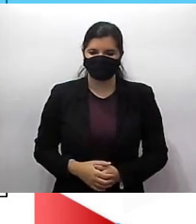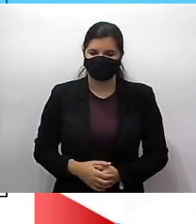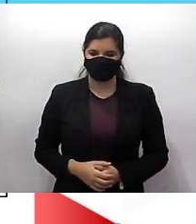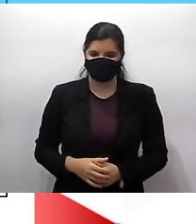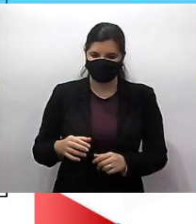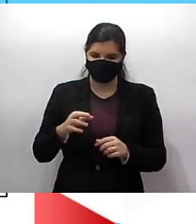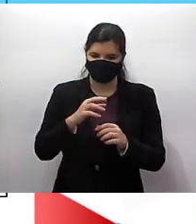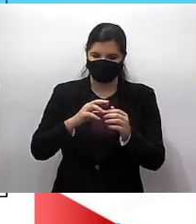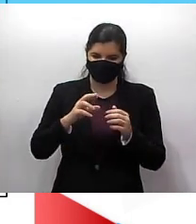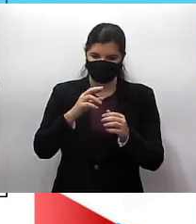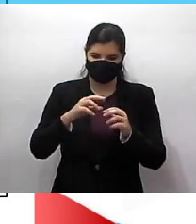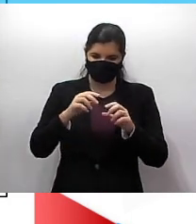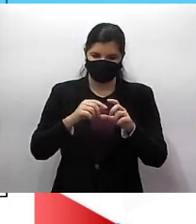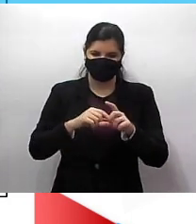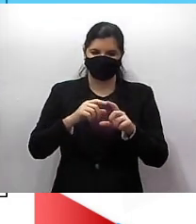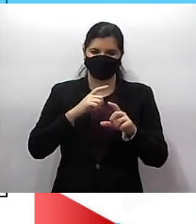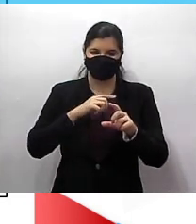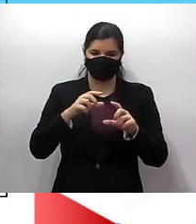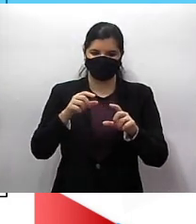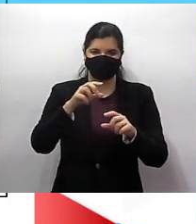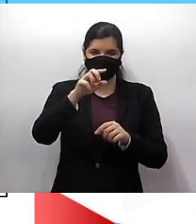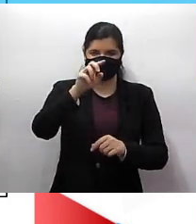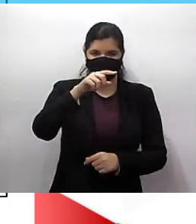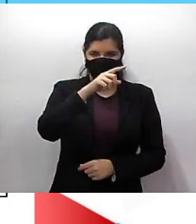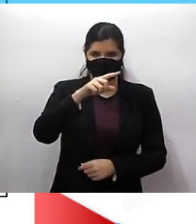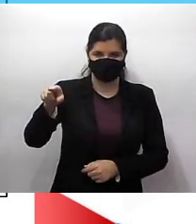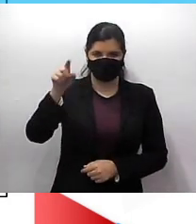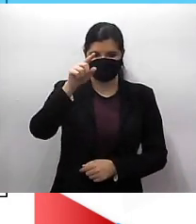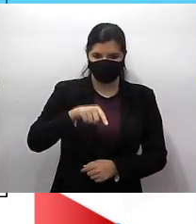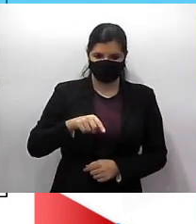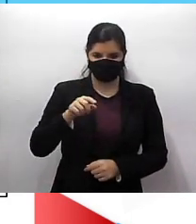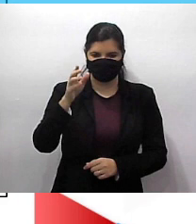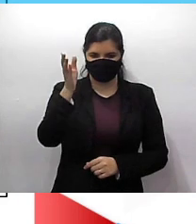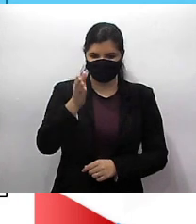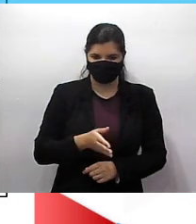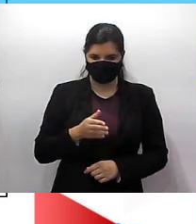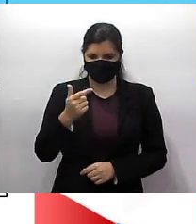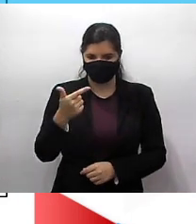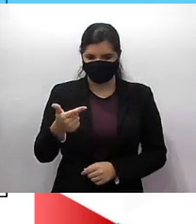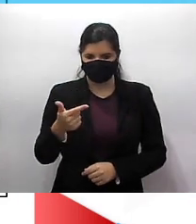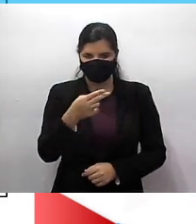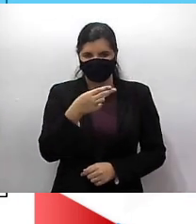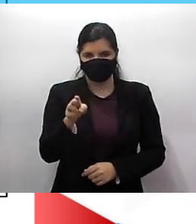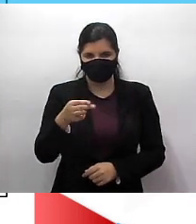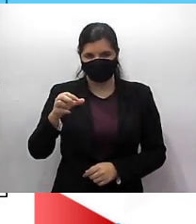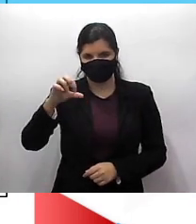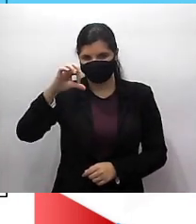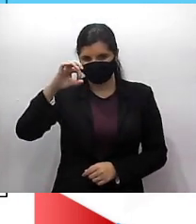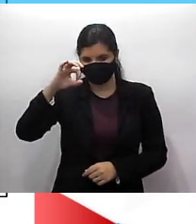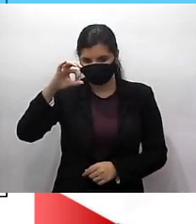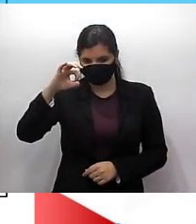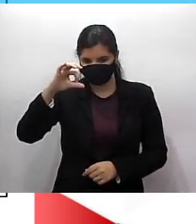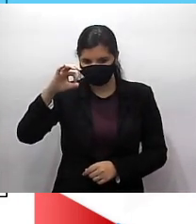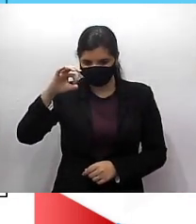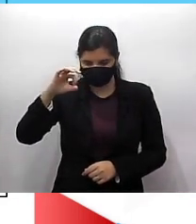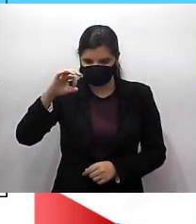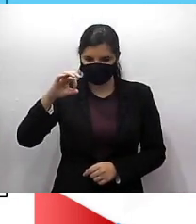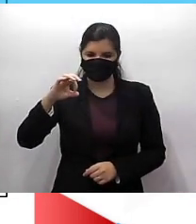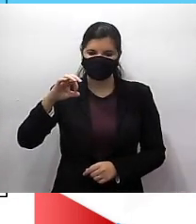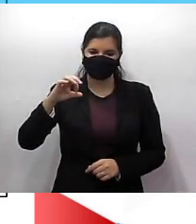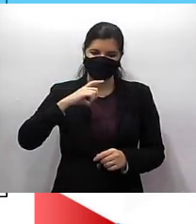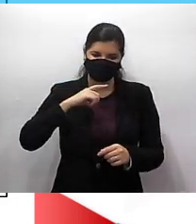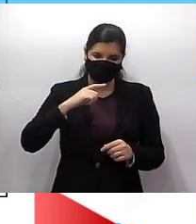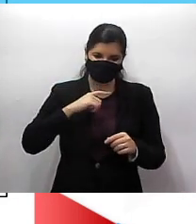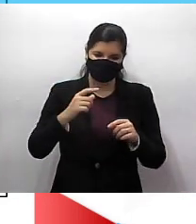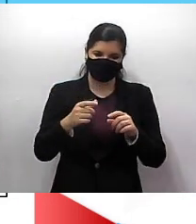símbolo de π sobre 2, que é o de representa 90 graus, ok? não varia, enquanto você amplia